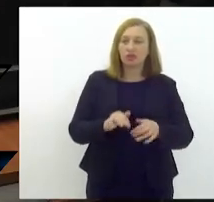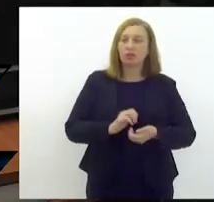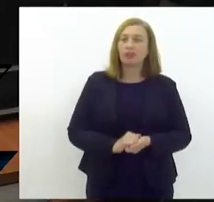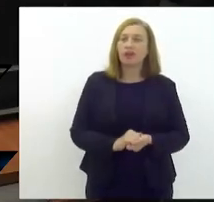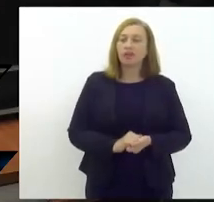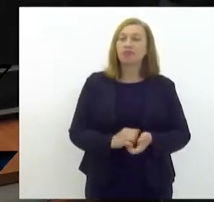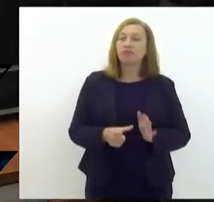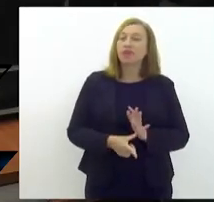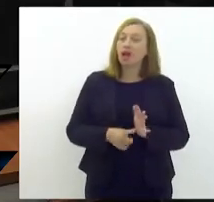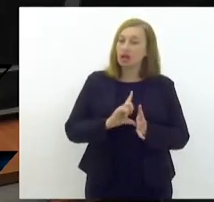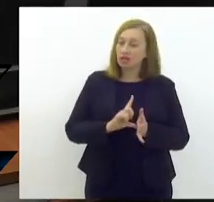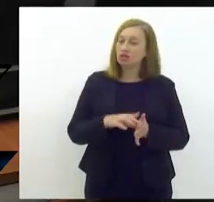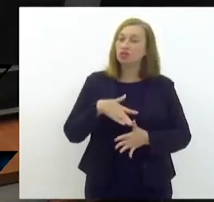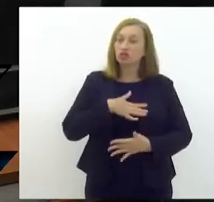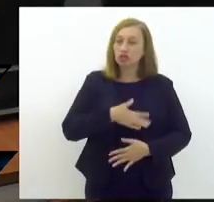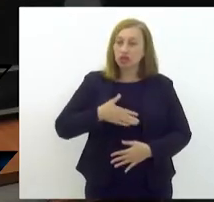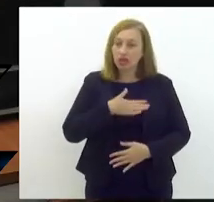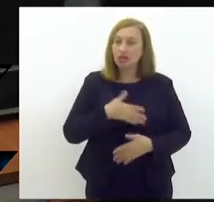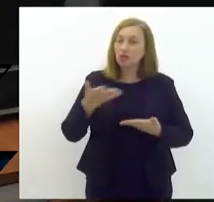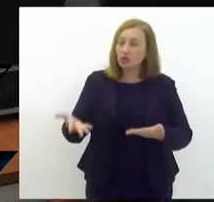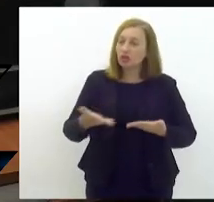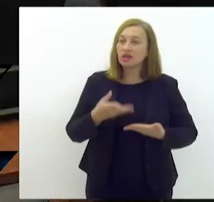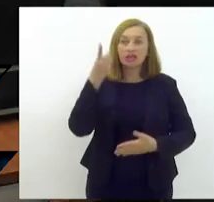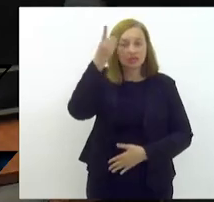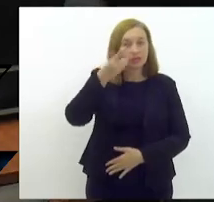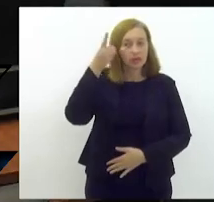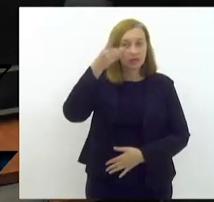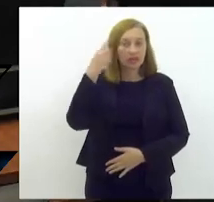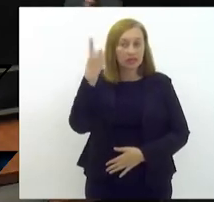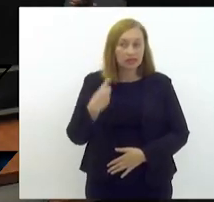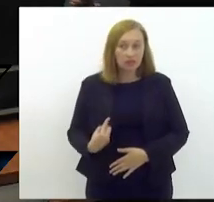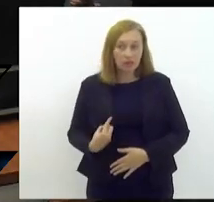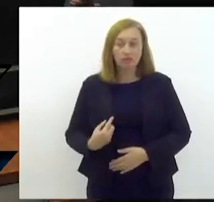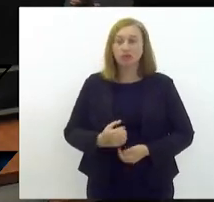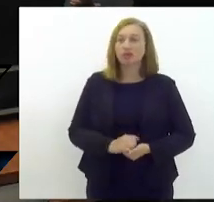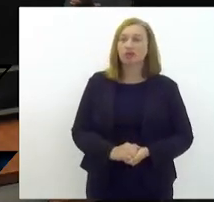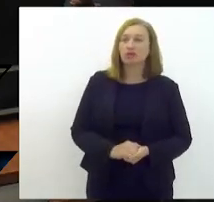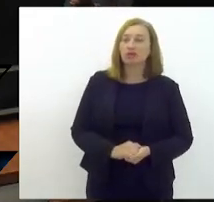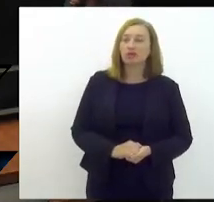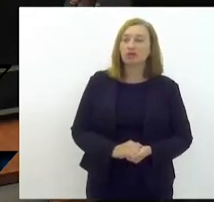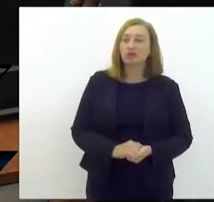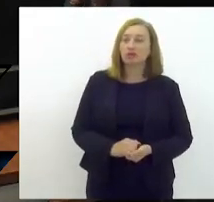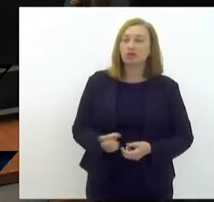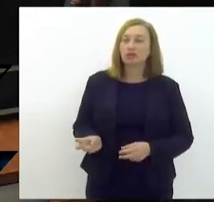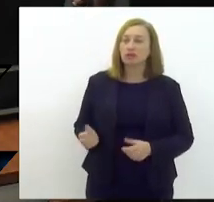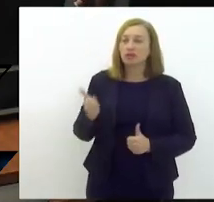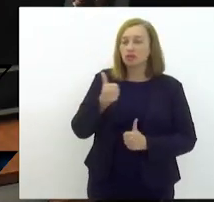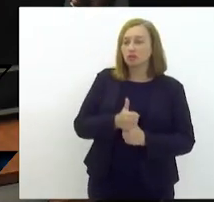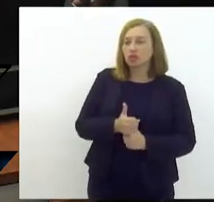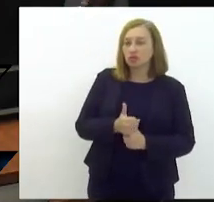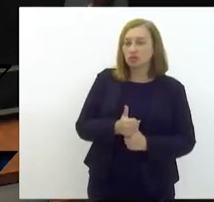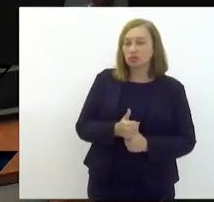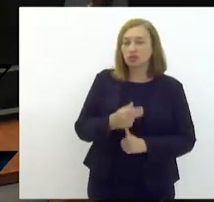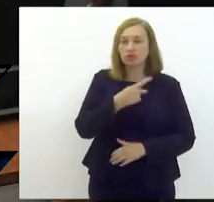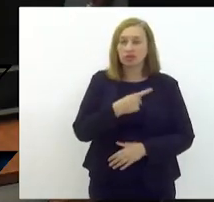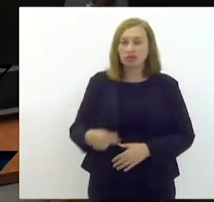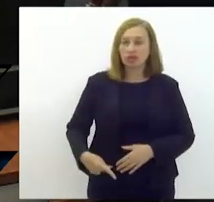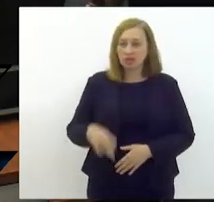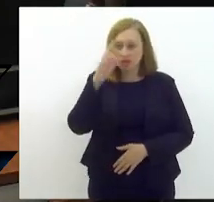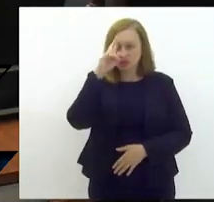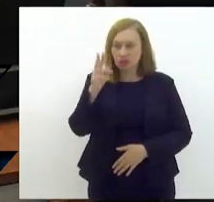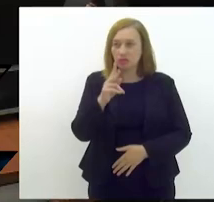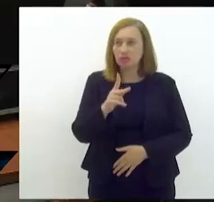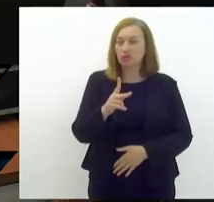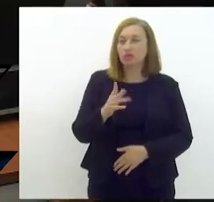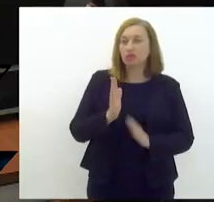antes porém gostaria de convidar deputada Dani Balbi para presidir o expediente final por favor não o senhor